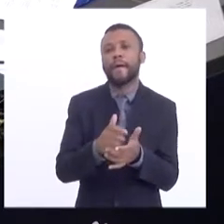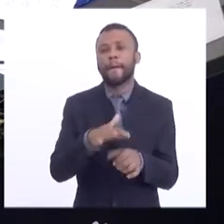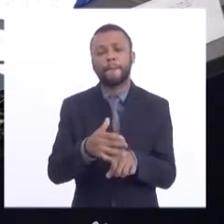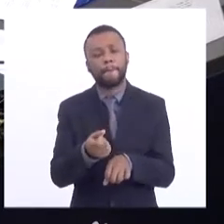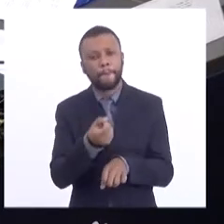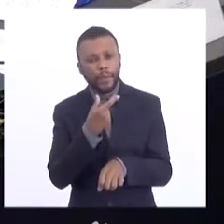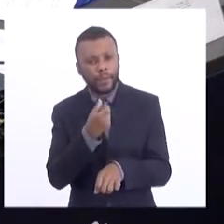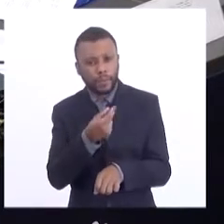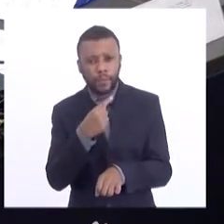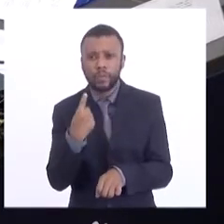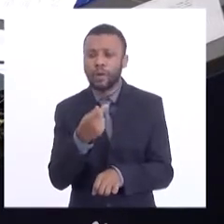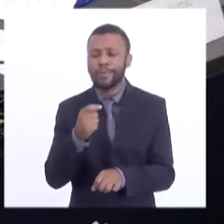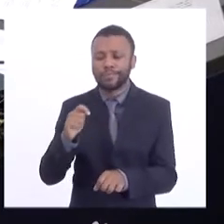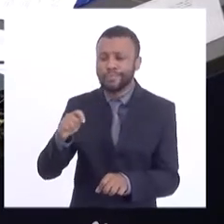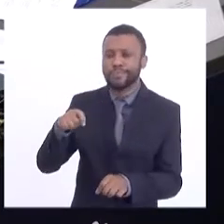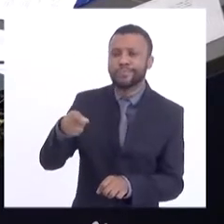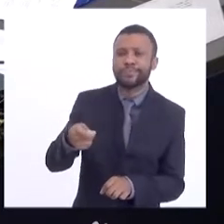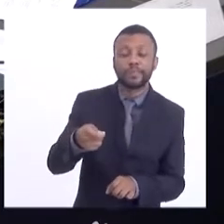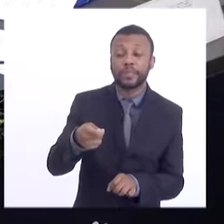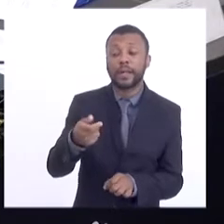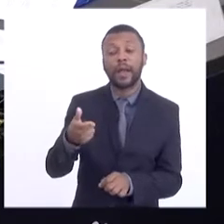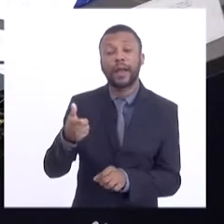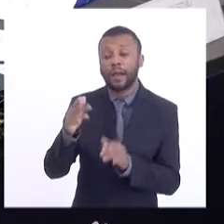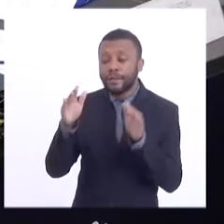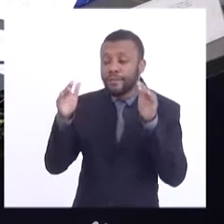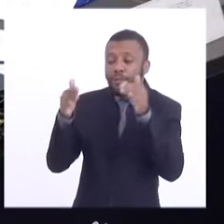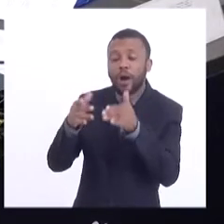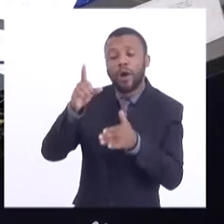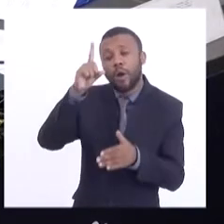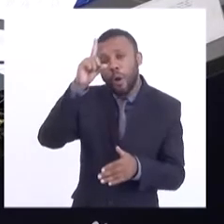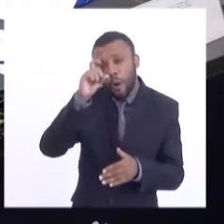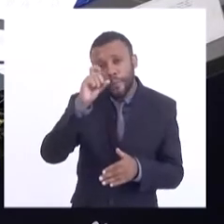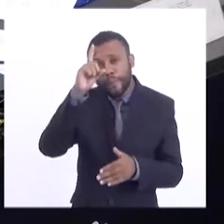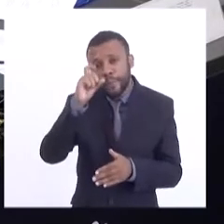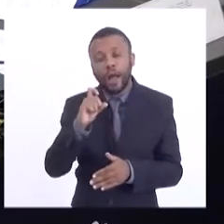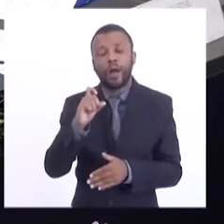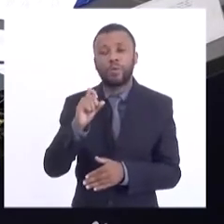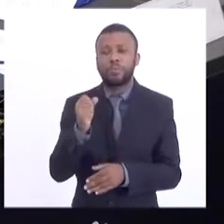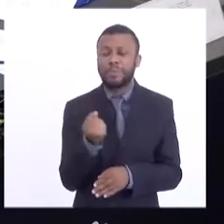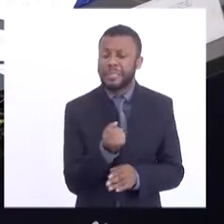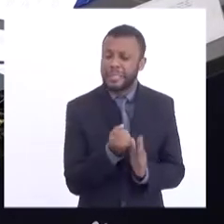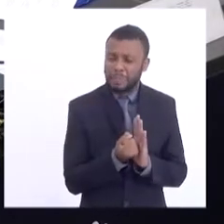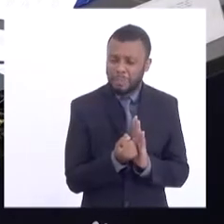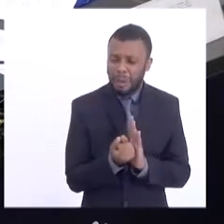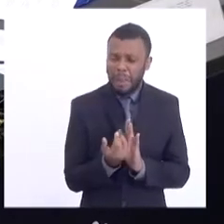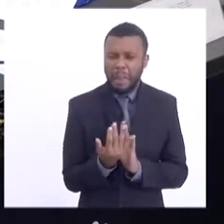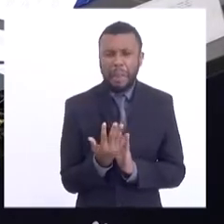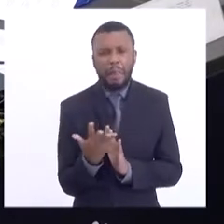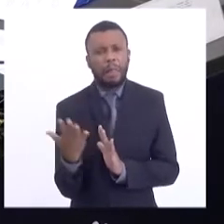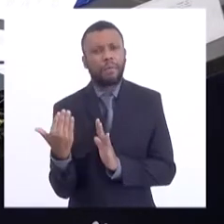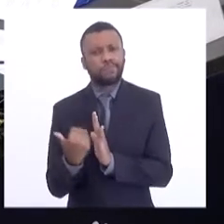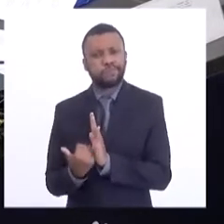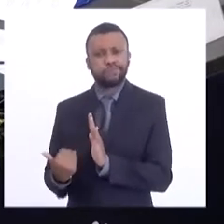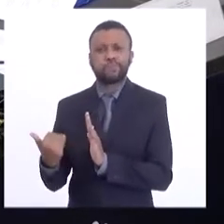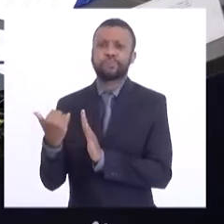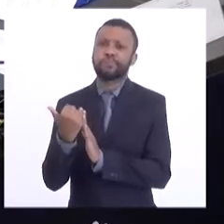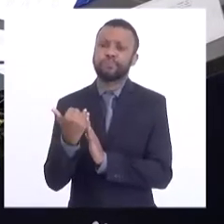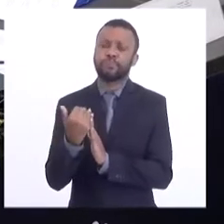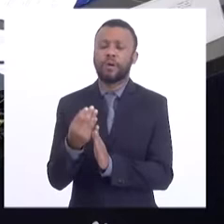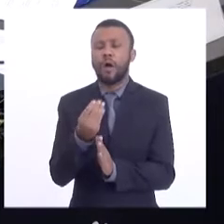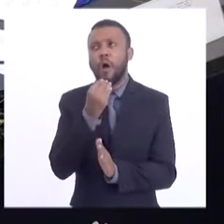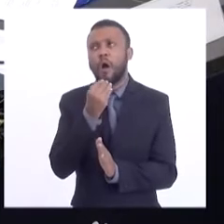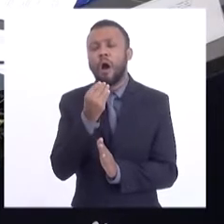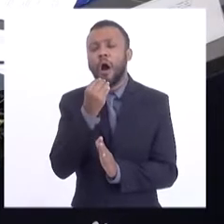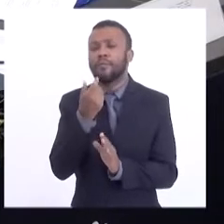que a gente denomina hospitalares em escala é evidentemente um